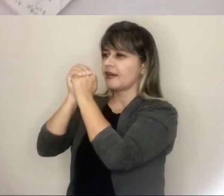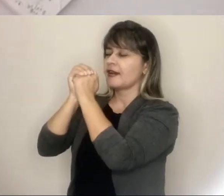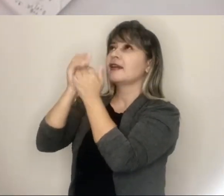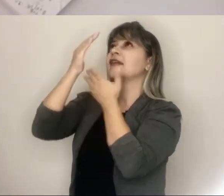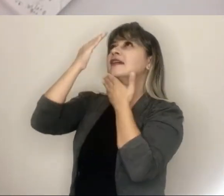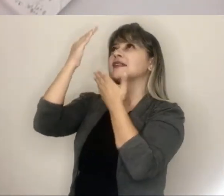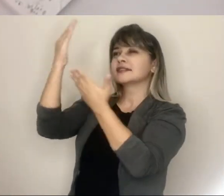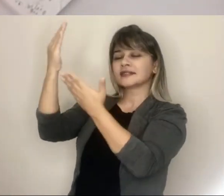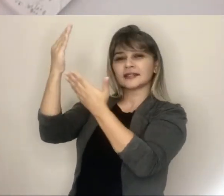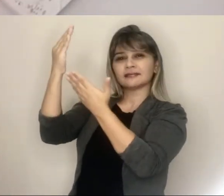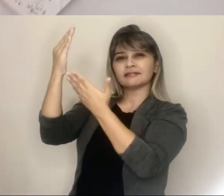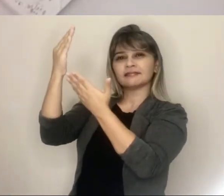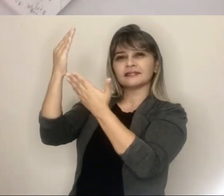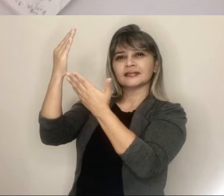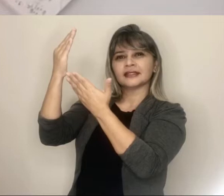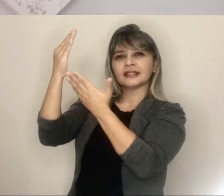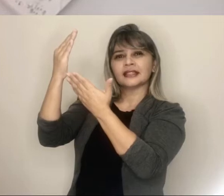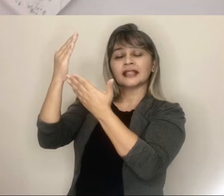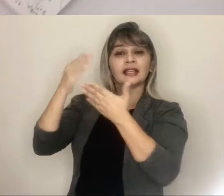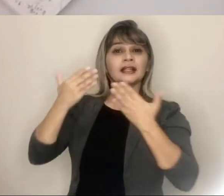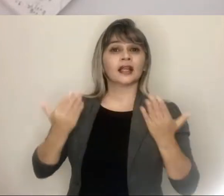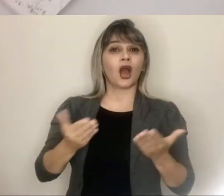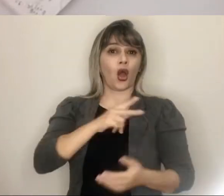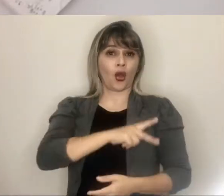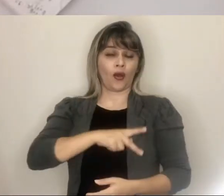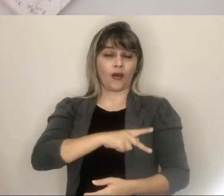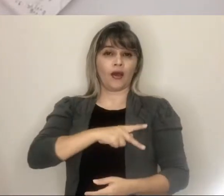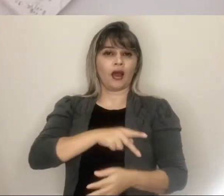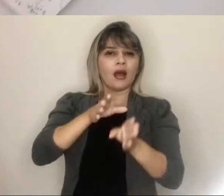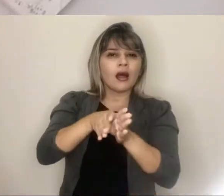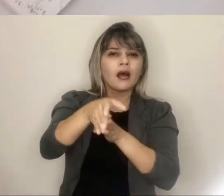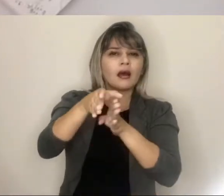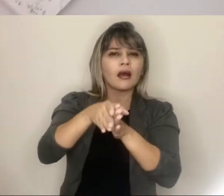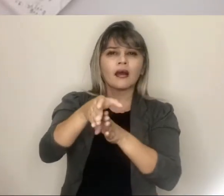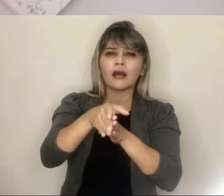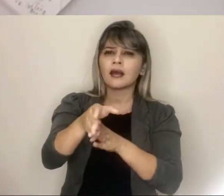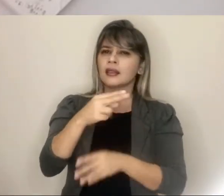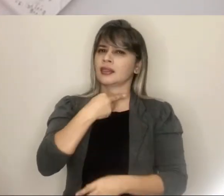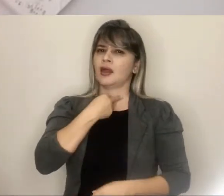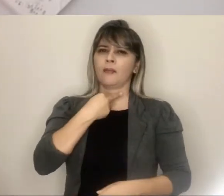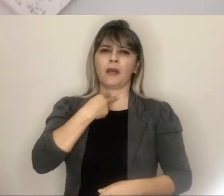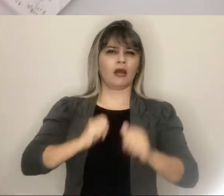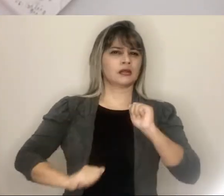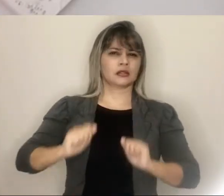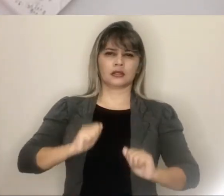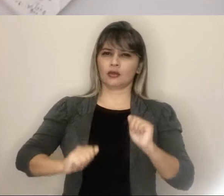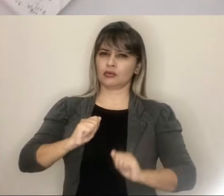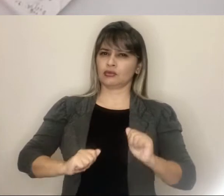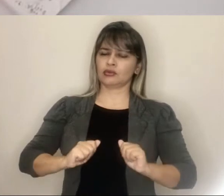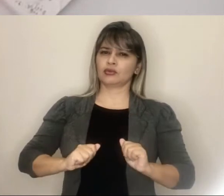antecipação. Estar inquieto, estar ansioso, na verdade, é quando a gente sofre por algo que ainda vai